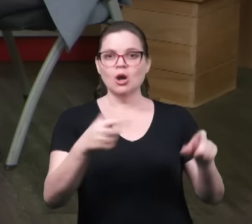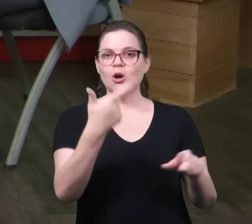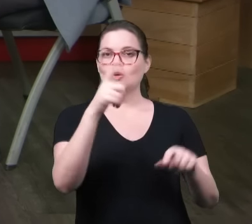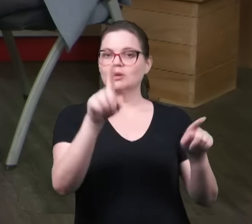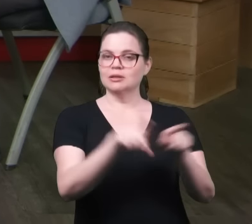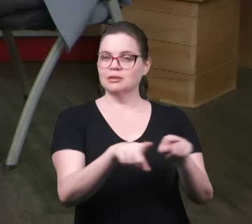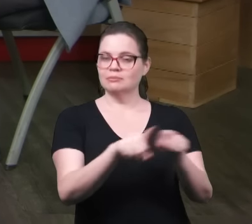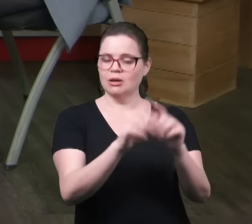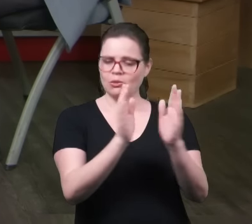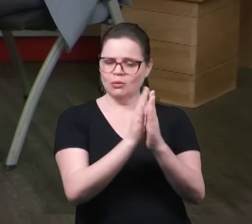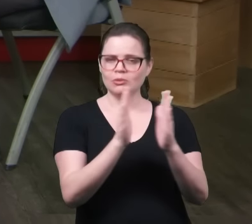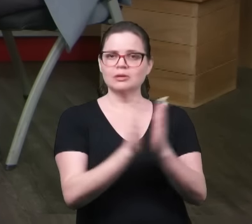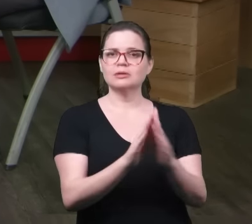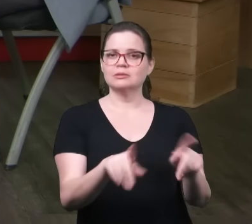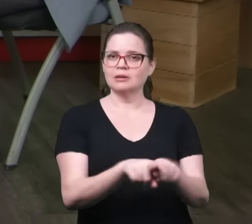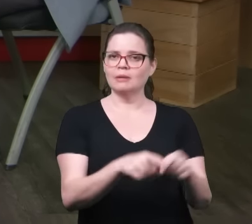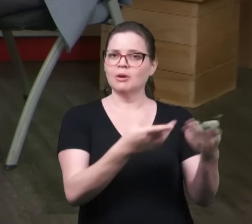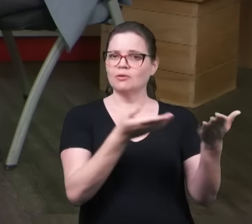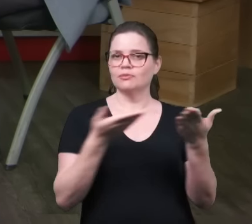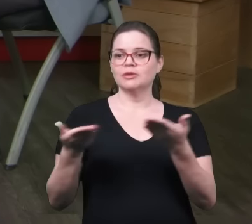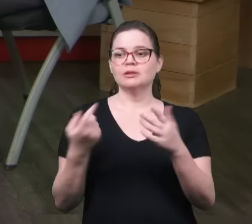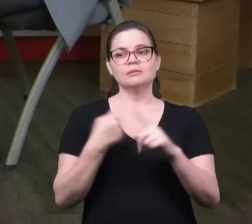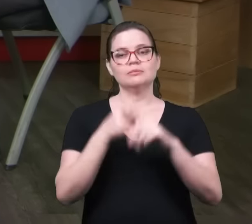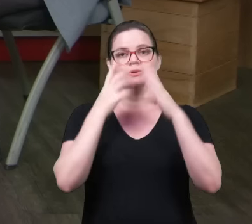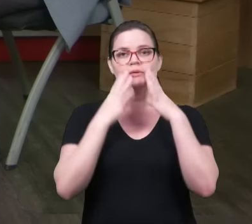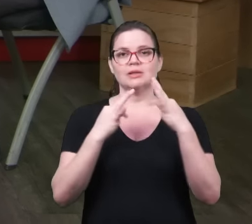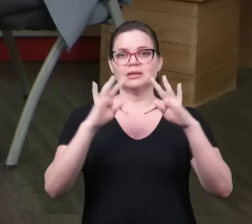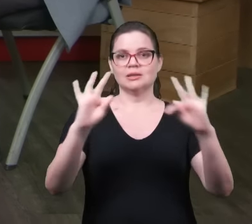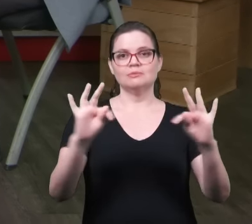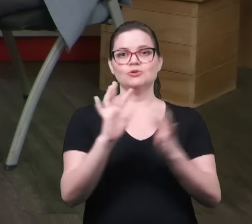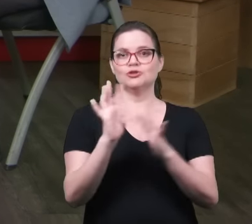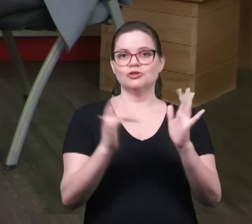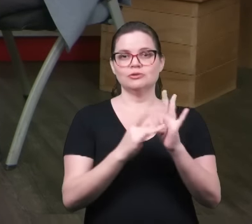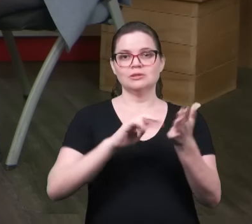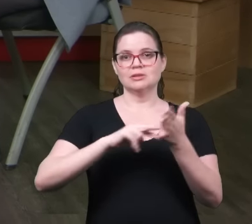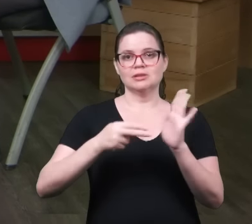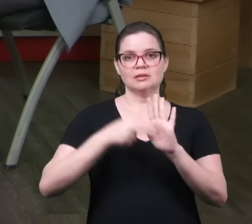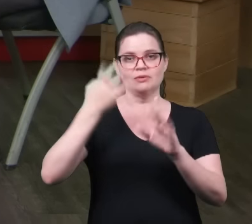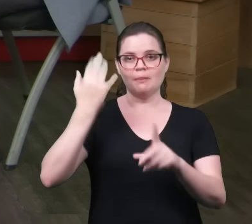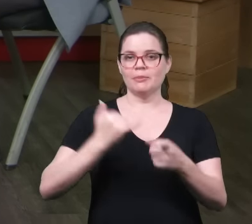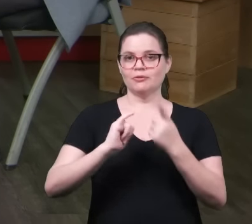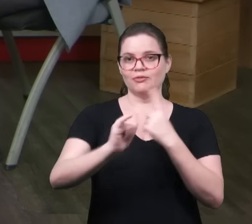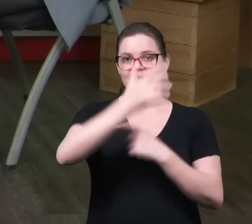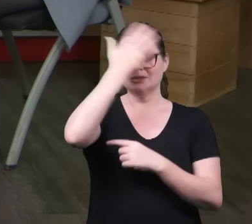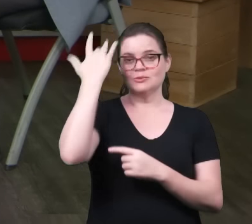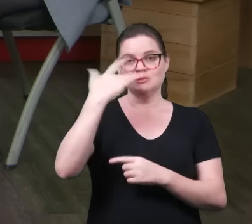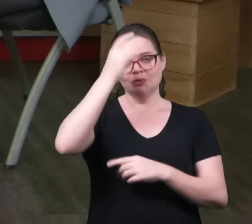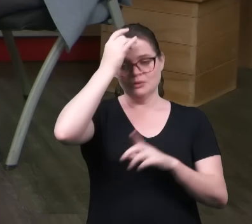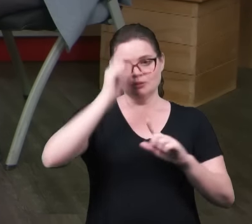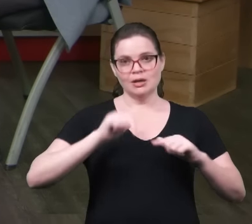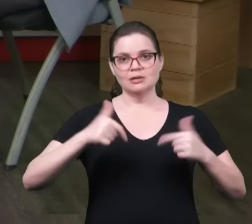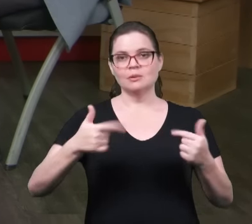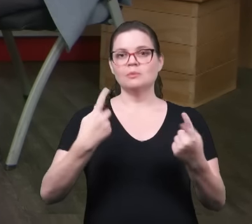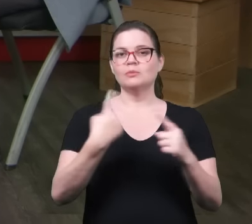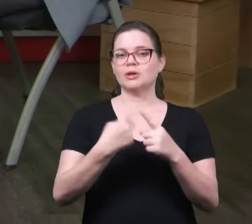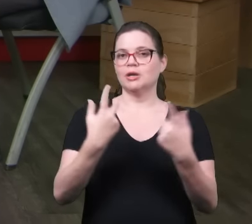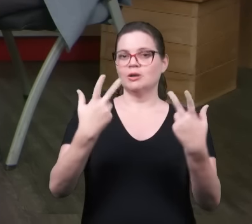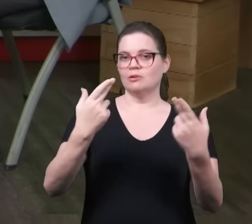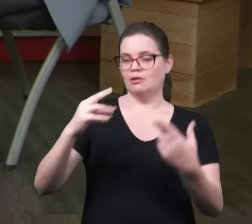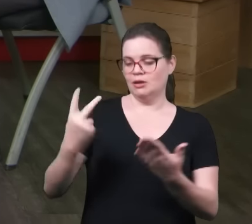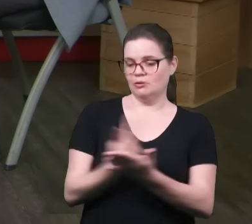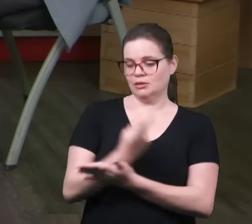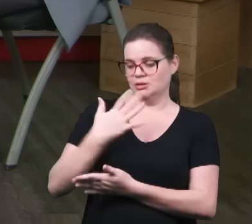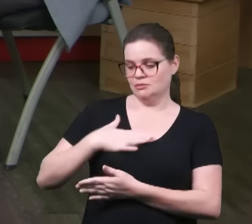nossa. Seja Porque o testemunho da igreja é esse, o testemunho de Jesus é o espírito de profecia. Aquilo que aconteceu na nossa vida, nós estamos falando